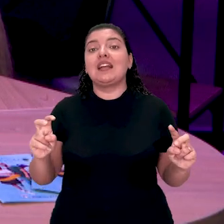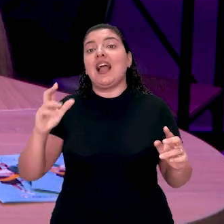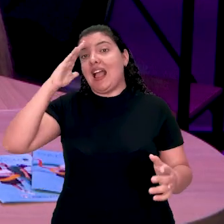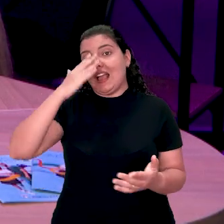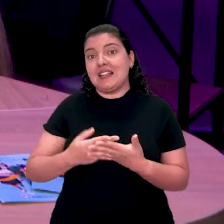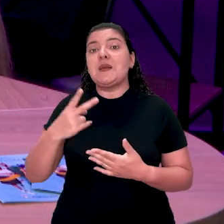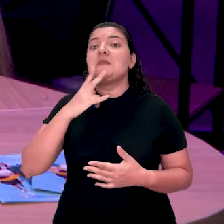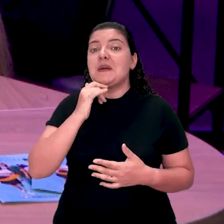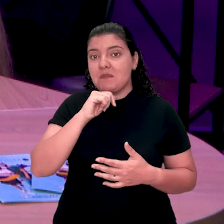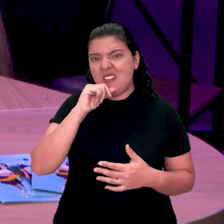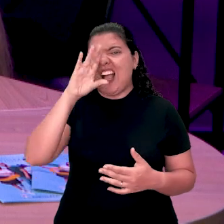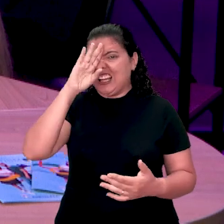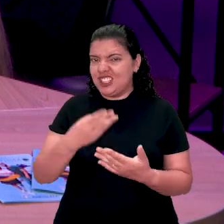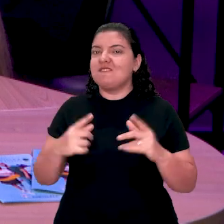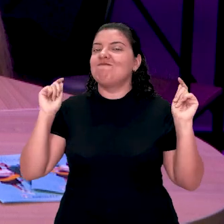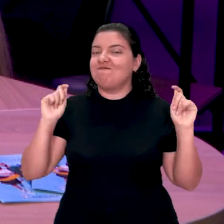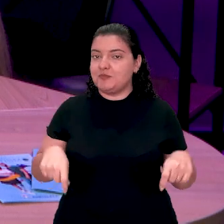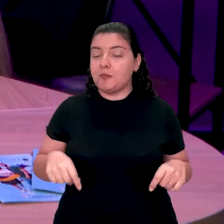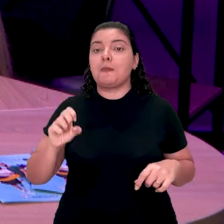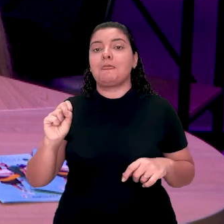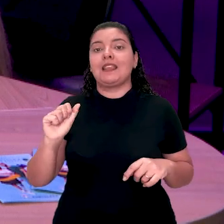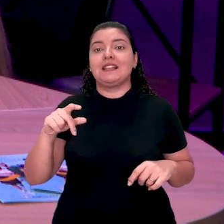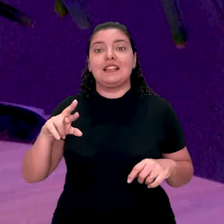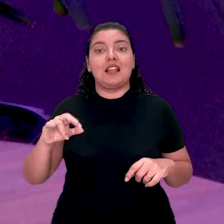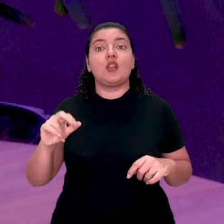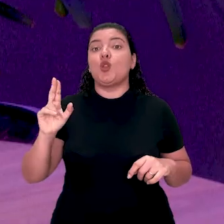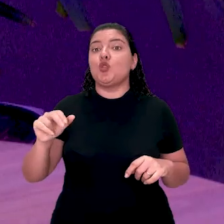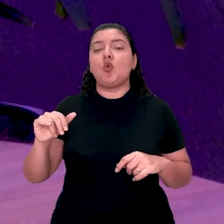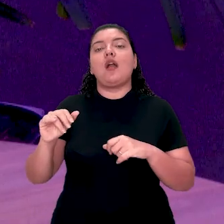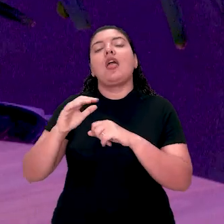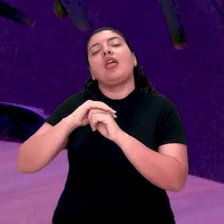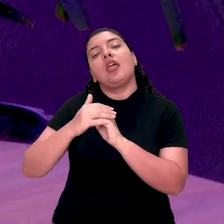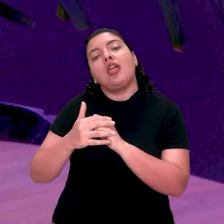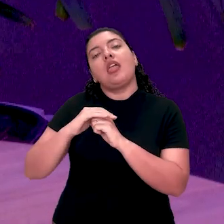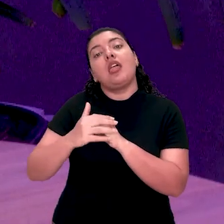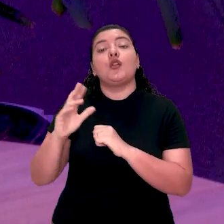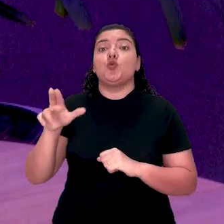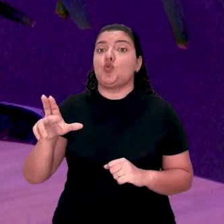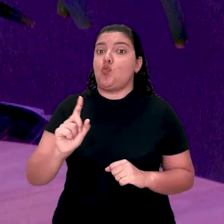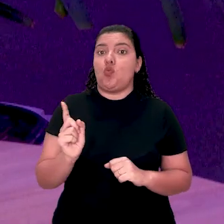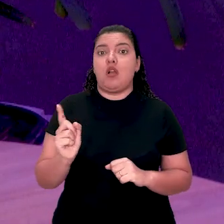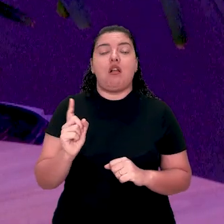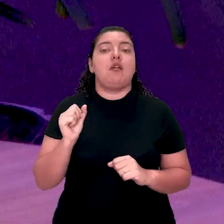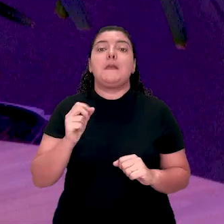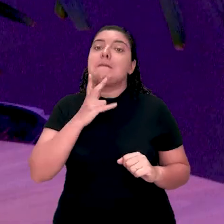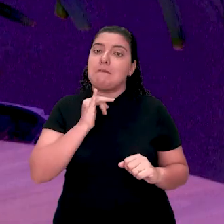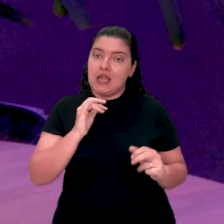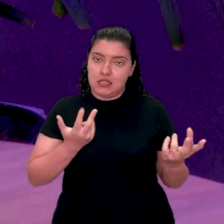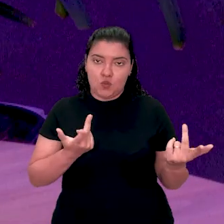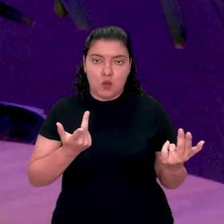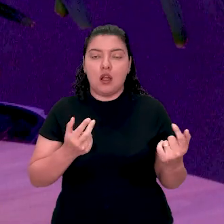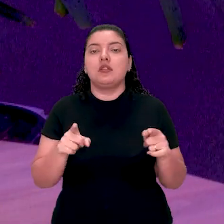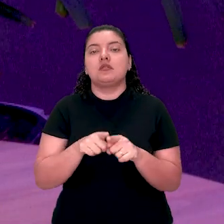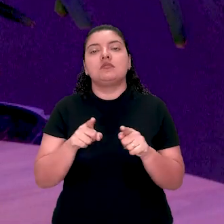acreditar dos seus pais. Foi. Né? A Sandra foi uma pessoa que nunca passou a mão na sua cabeça. Não, jamais passou. Nunca. E seu pai também, que é